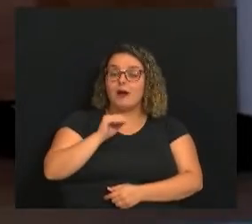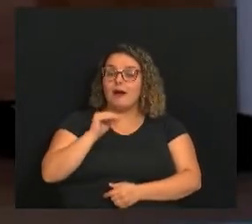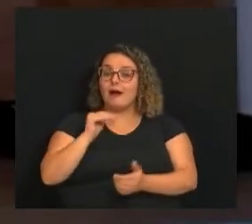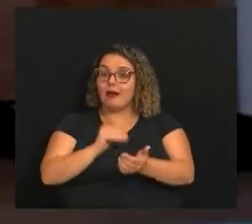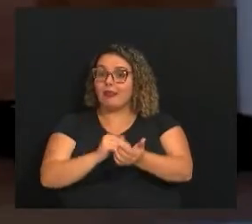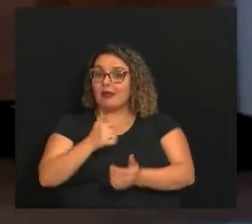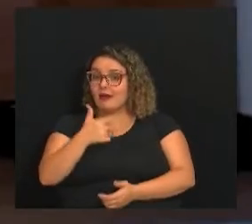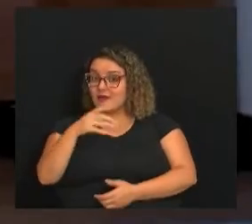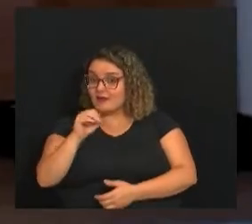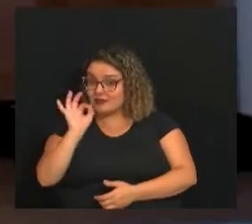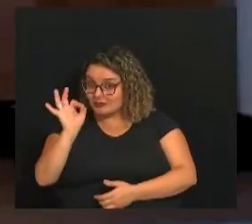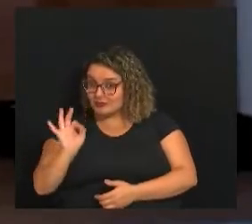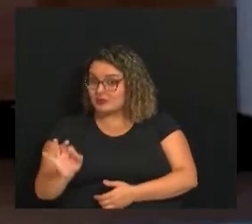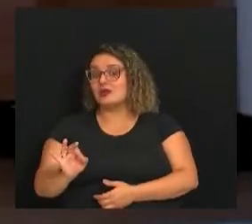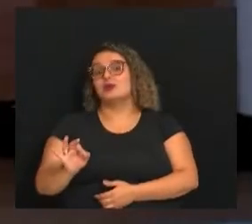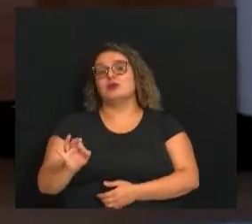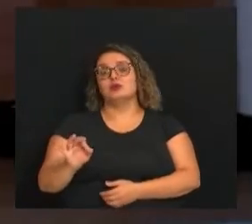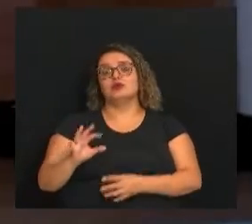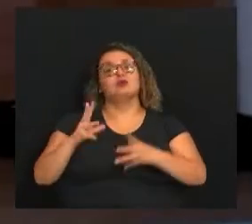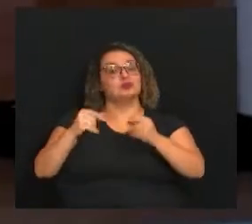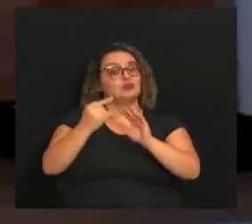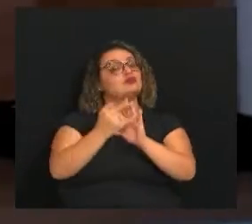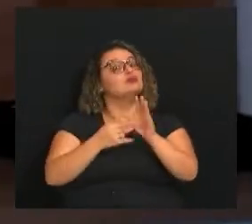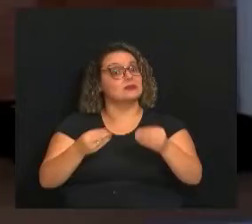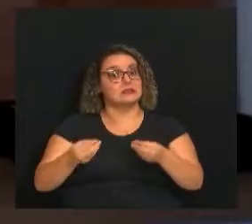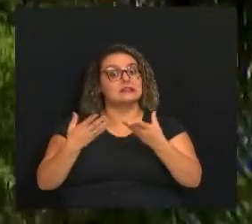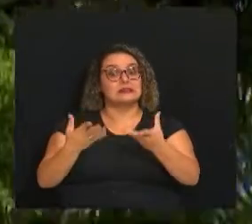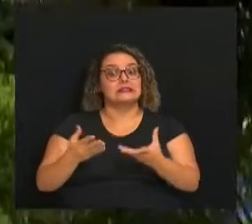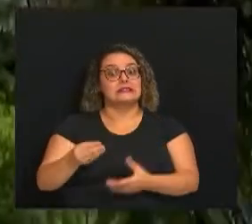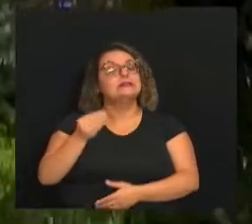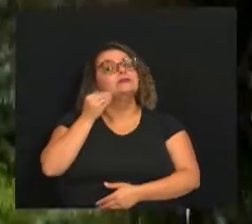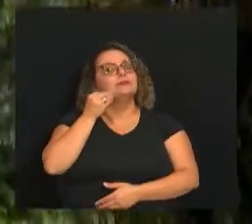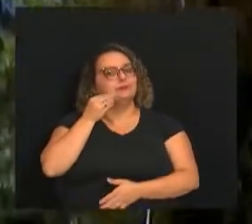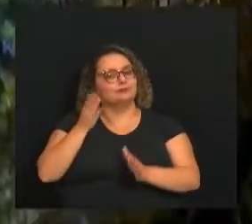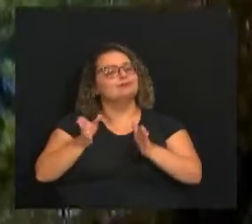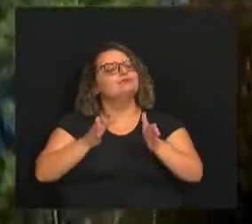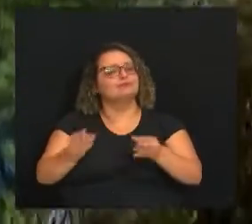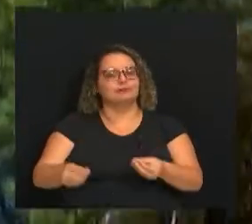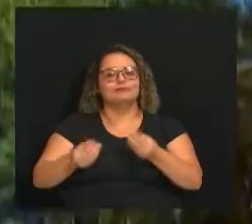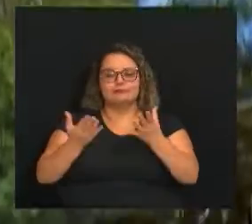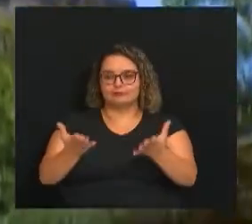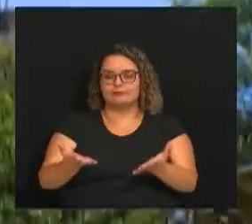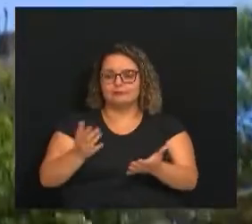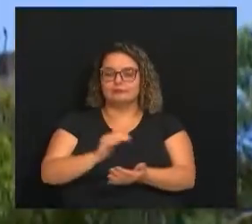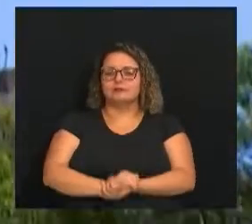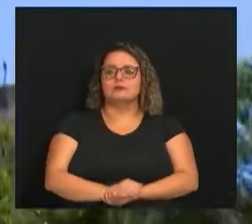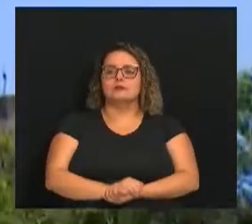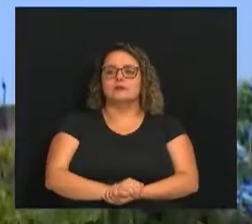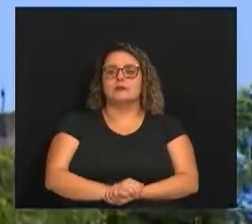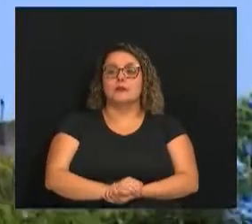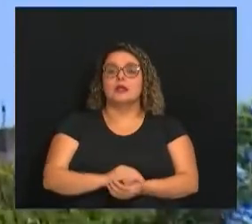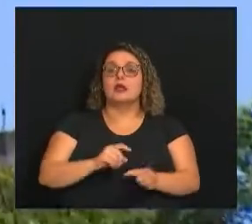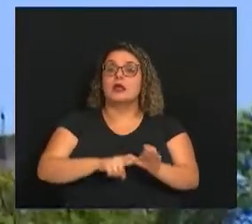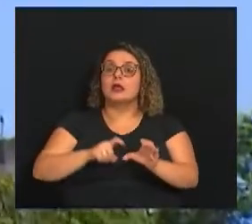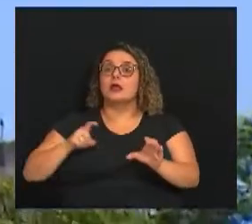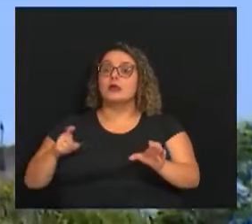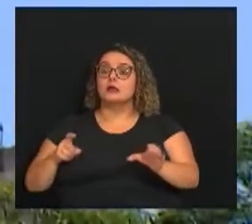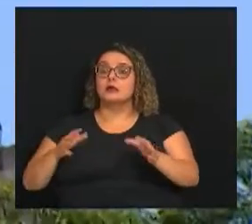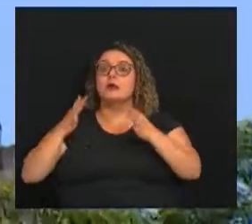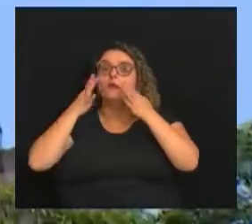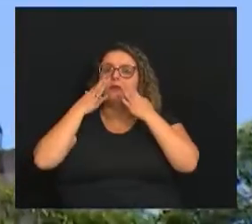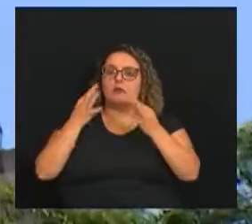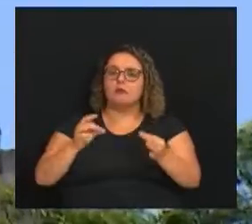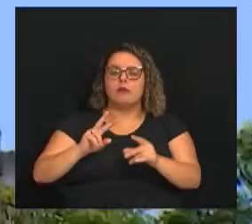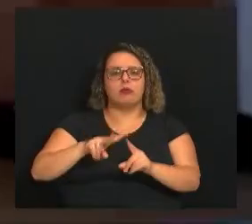imposto devido. Então tem que tomar cuidado e tentar entregar no prazo. Quem tem dependentes tem que ter atenção redobrada na hora